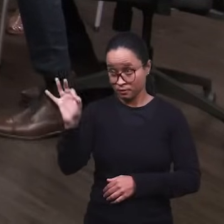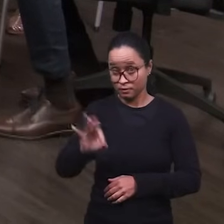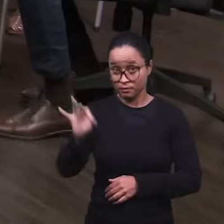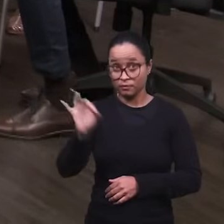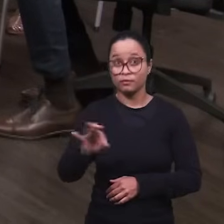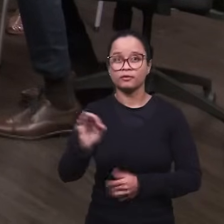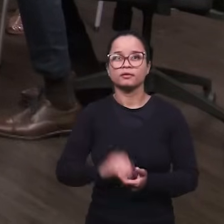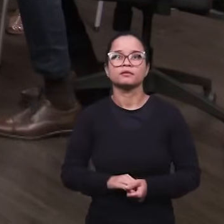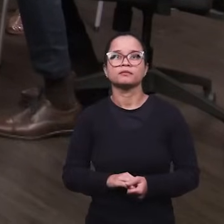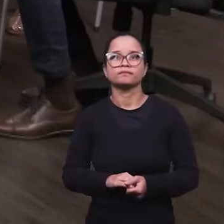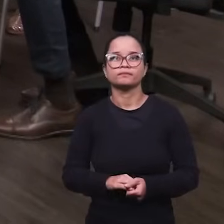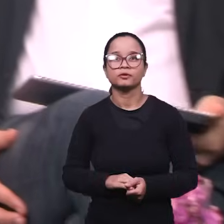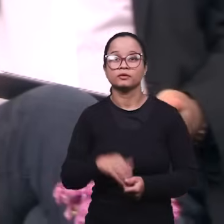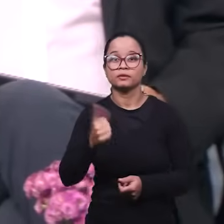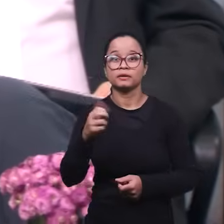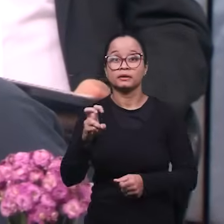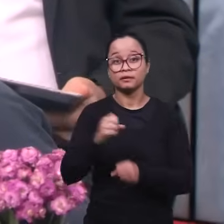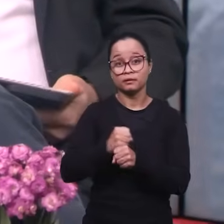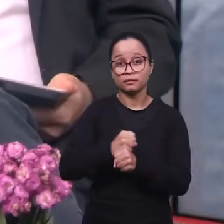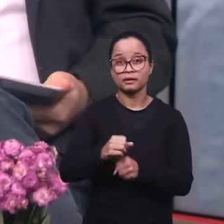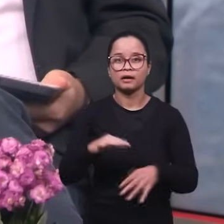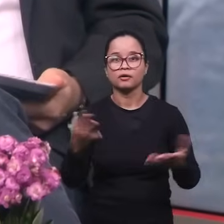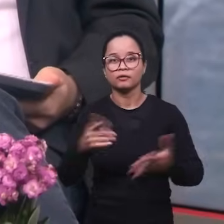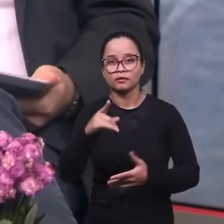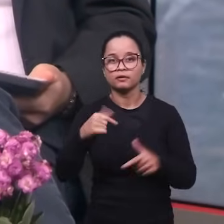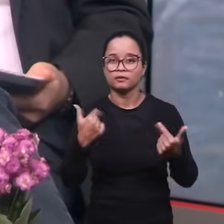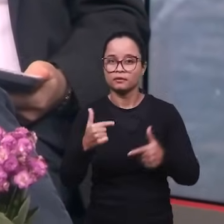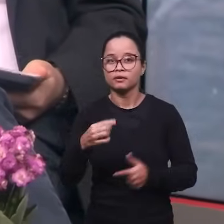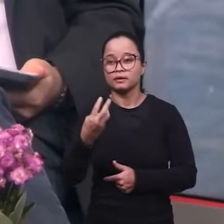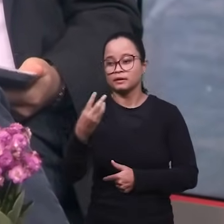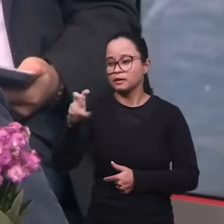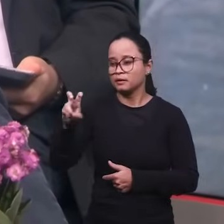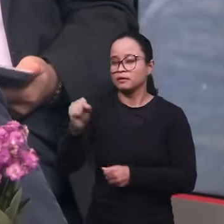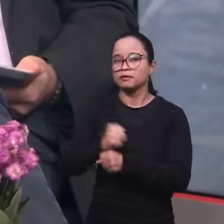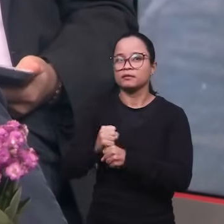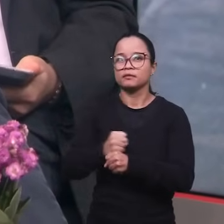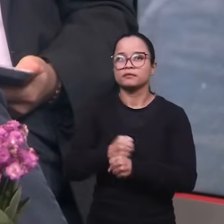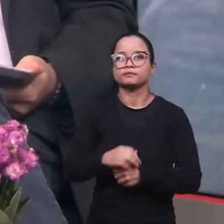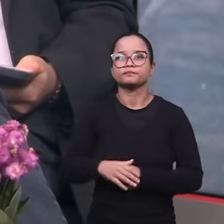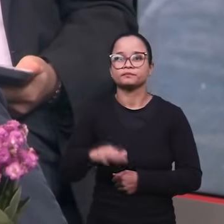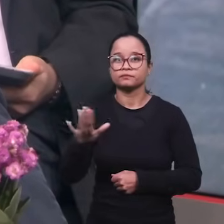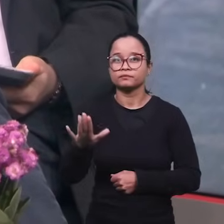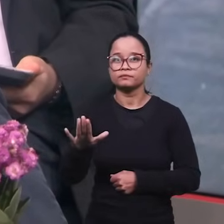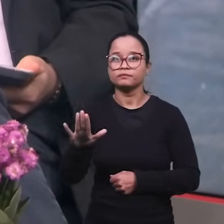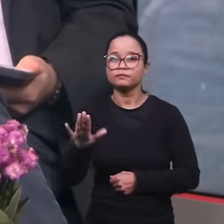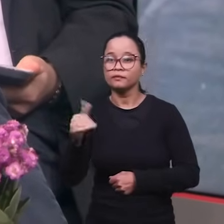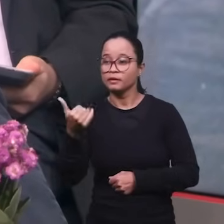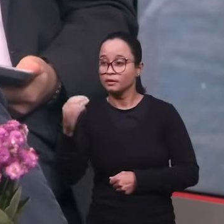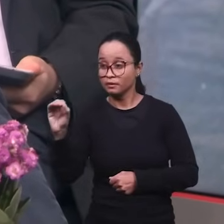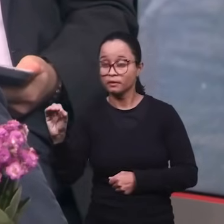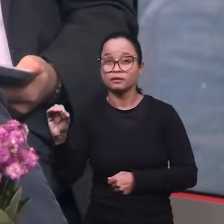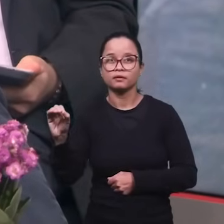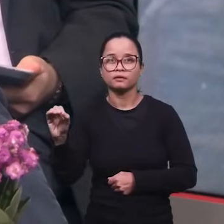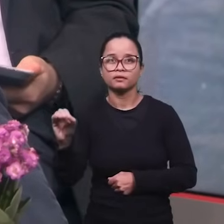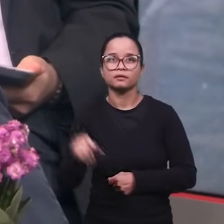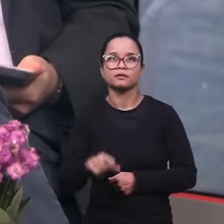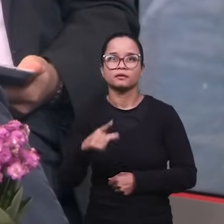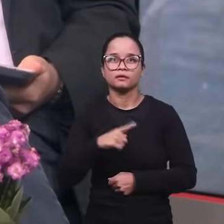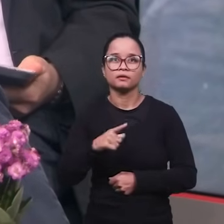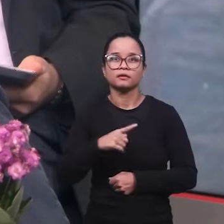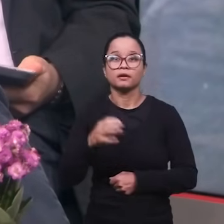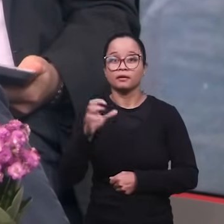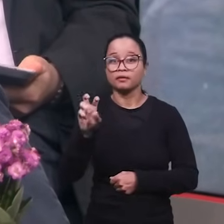de contribuição. Vai lá embaixo. Agora, se você trabalhou 35 anos, o seu coeficiente vai ser de 100. Então, você realmente vai